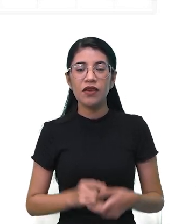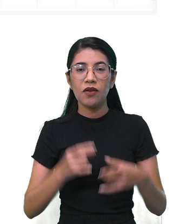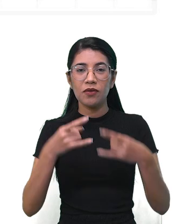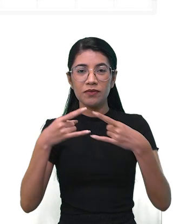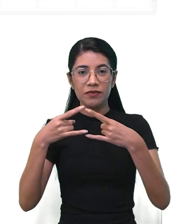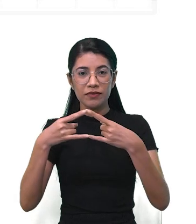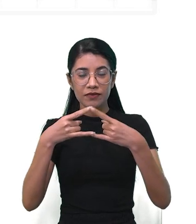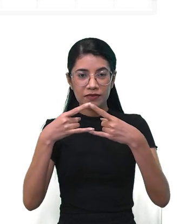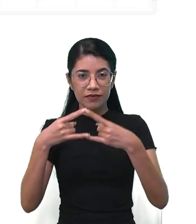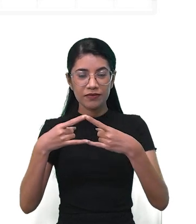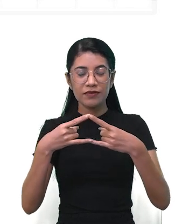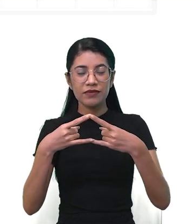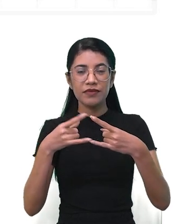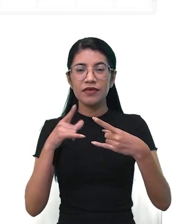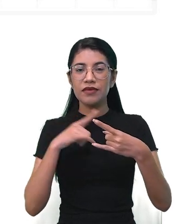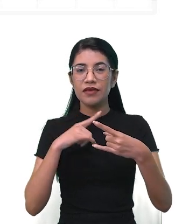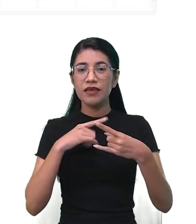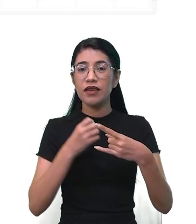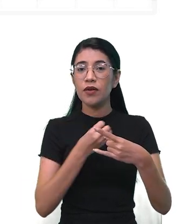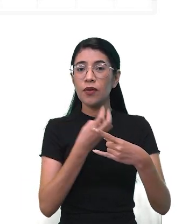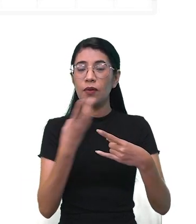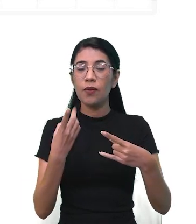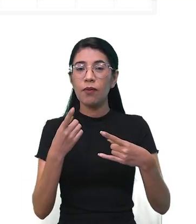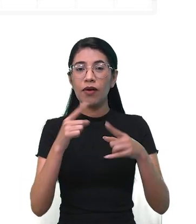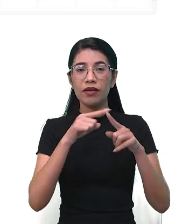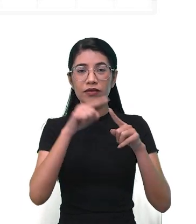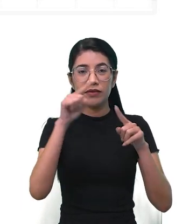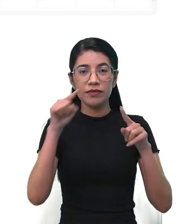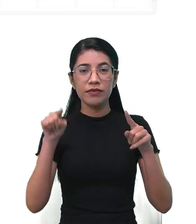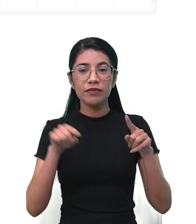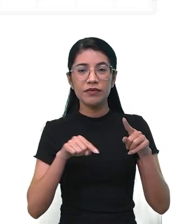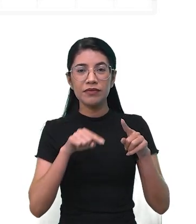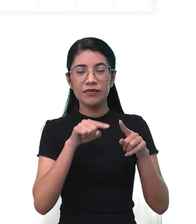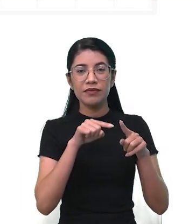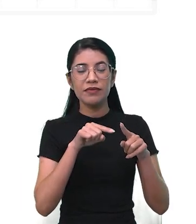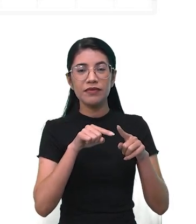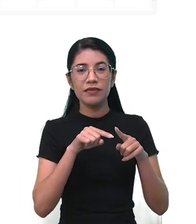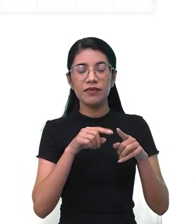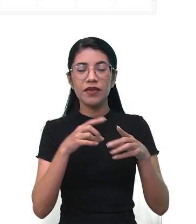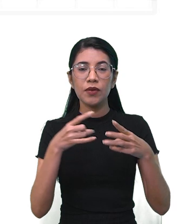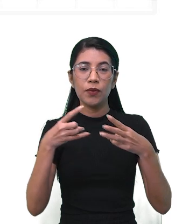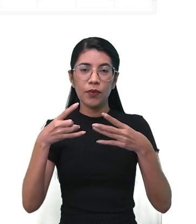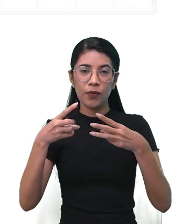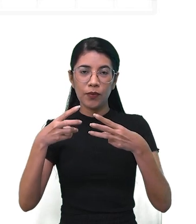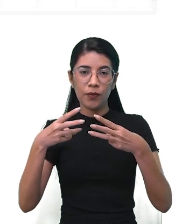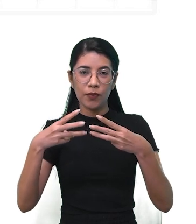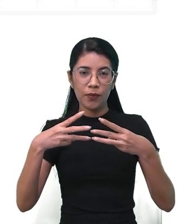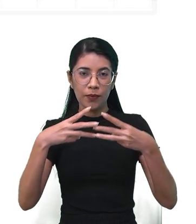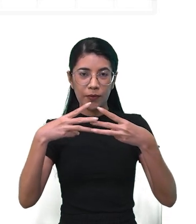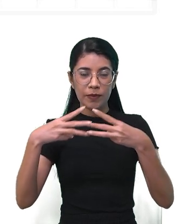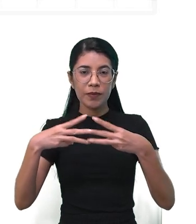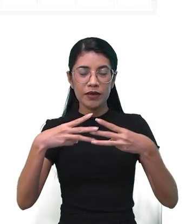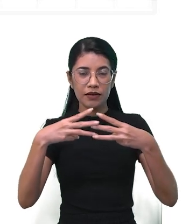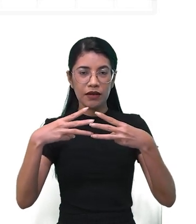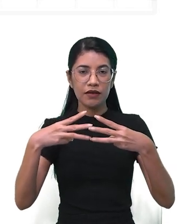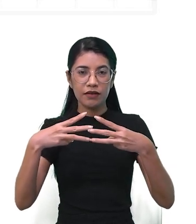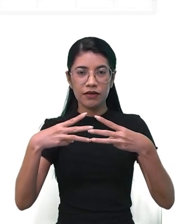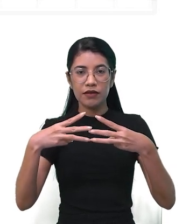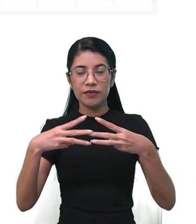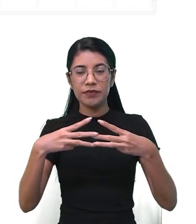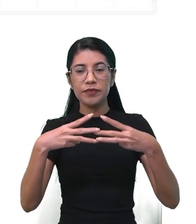Pentágono, ele possui, nesse caso nós temos um hexágono, né? 1, 2, 3, 4, 5,